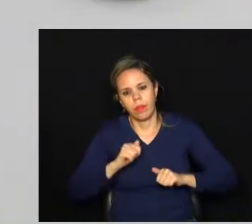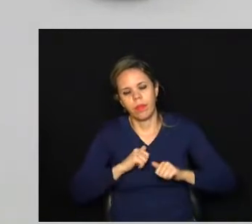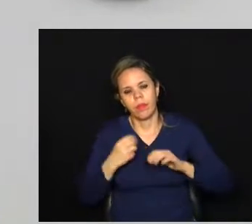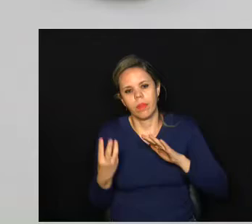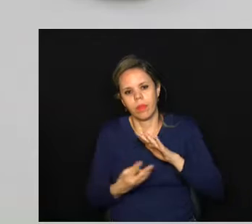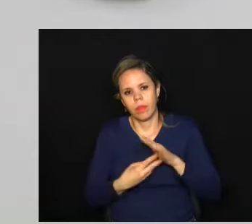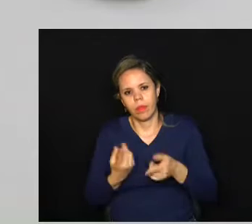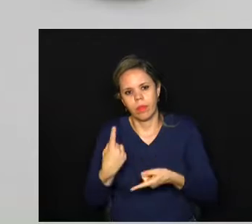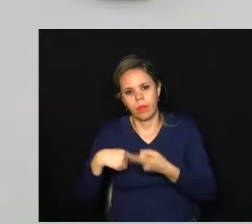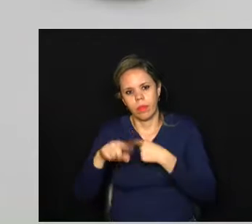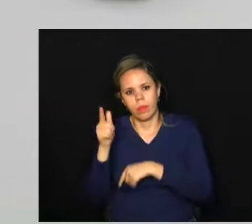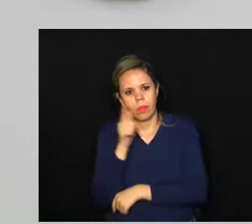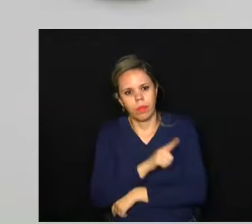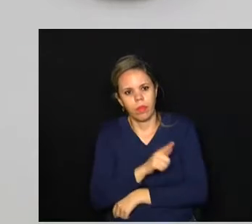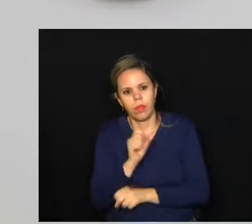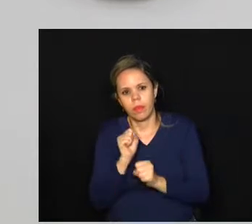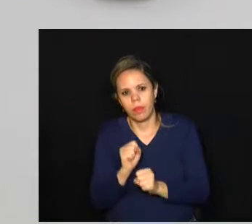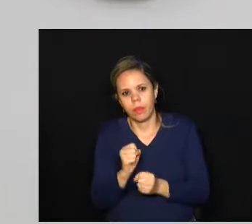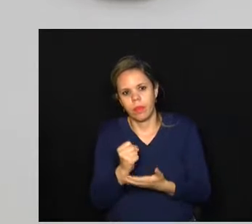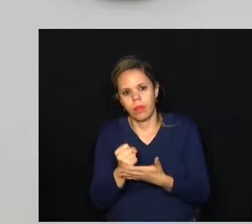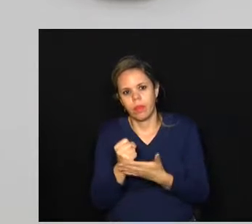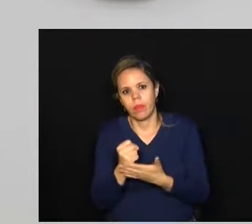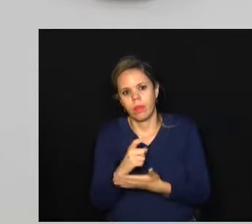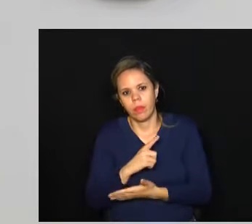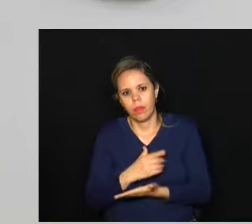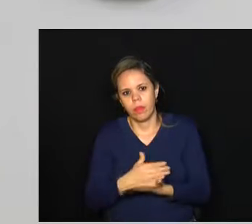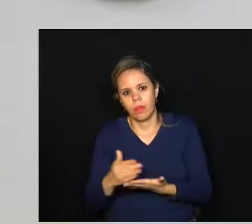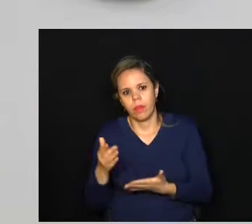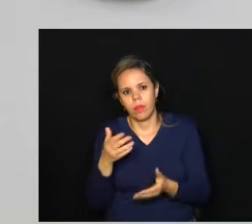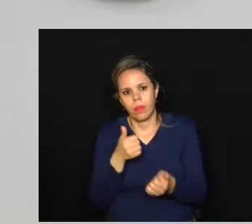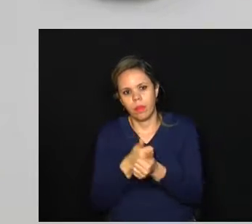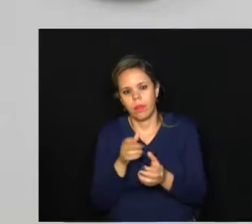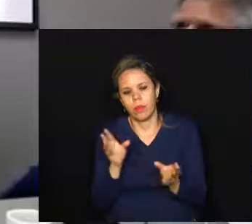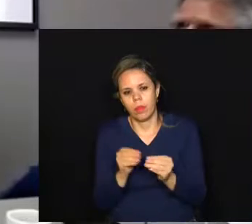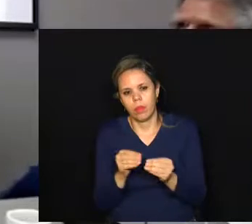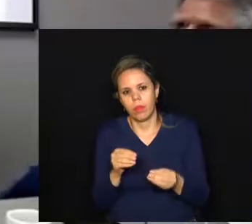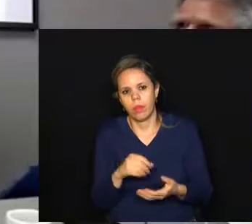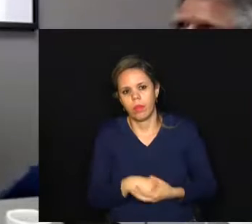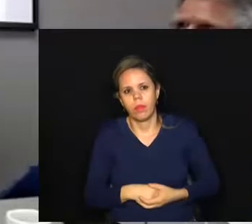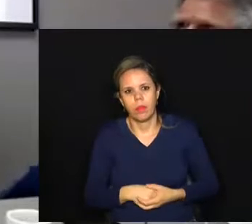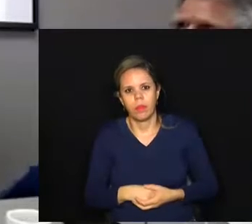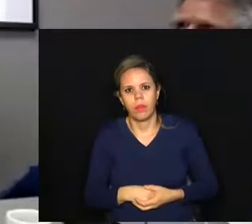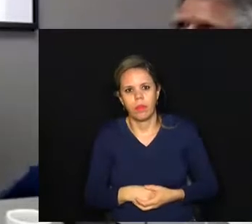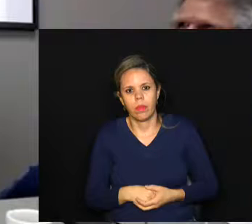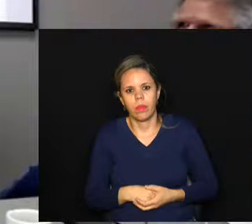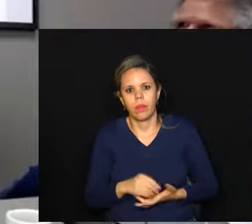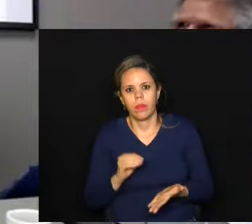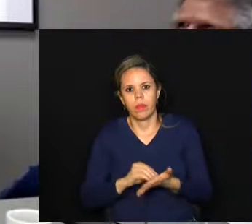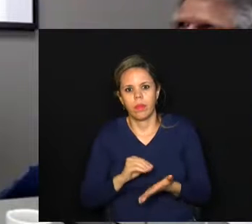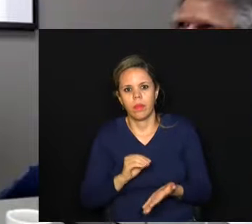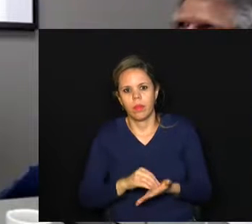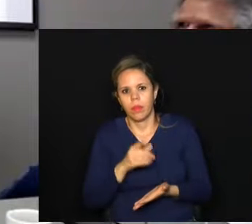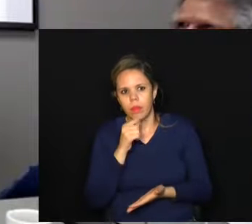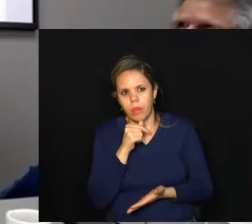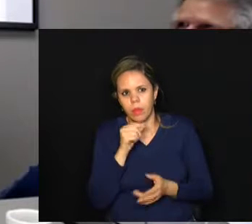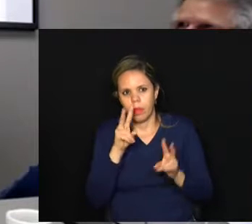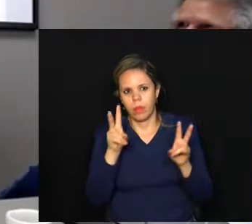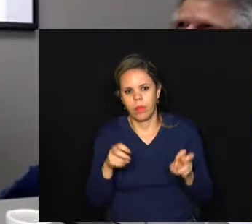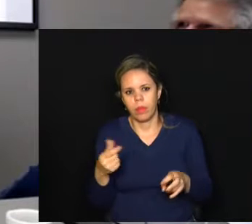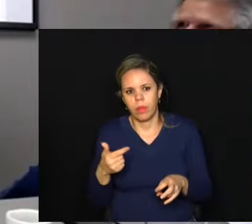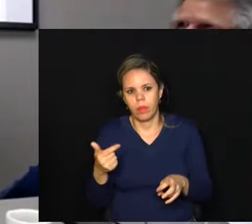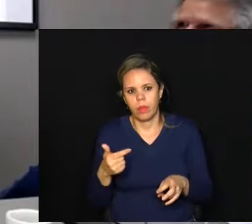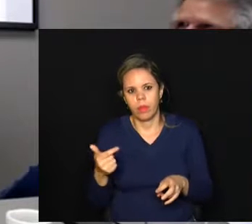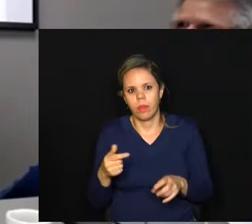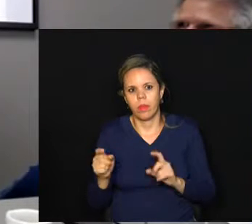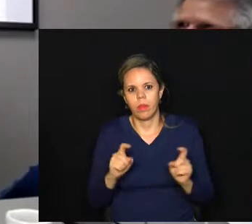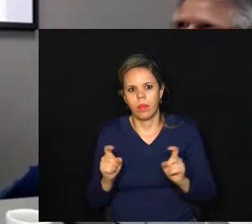tenha sucesso e que possa ter início o mais breve possível nessa região. O desabastecimento de água foi tema da segunda parte